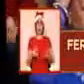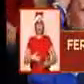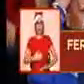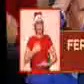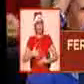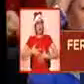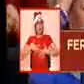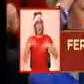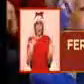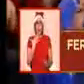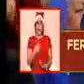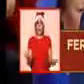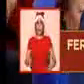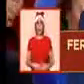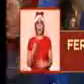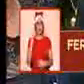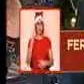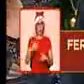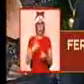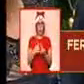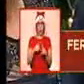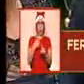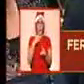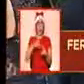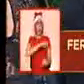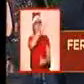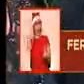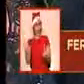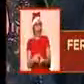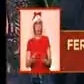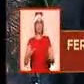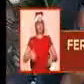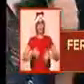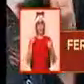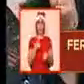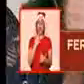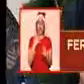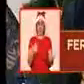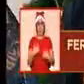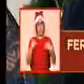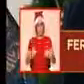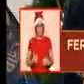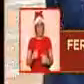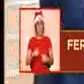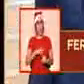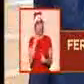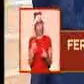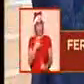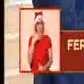espírito natalício, portanto? Todos os anos. E todo o ano. E este ano? Melhor ainda. Portanto, significa ser bom todo o